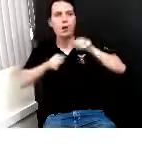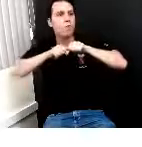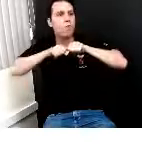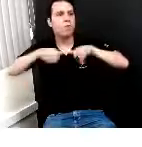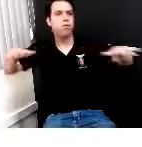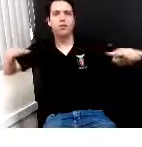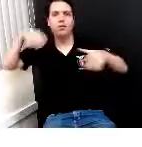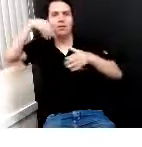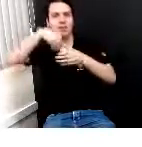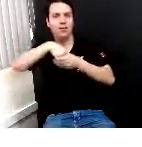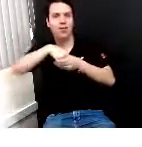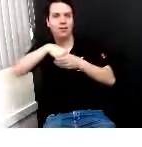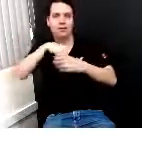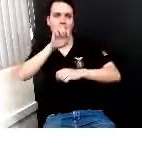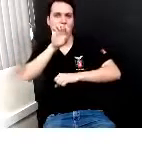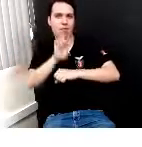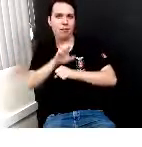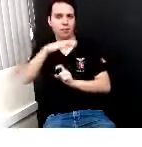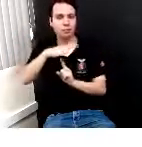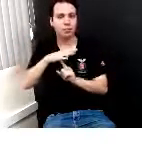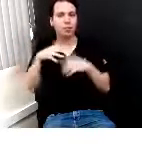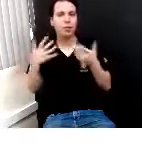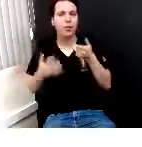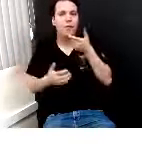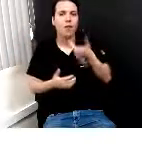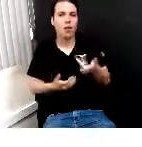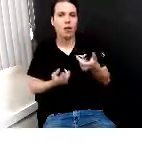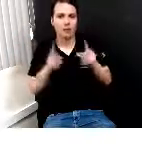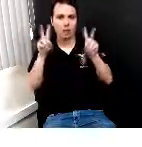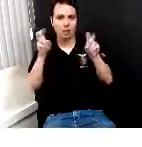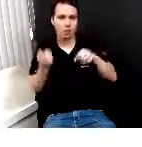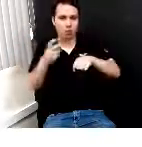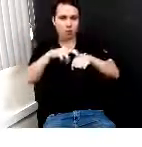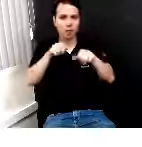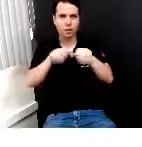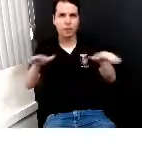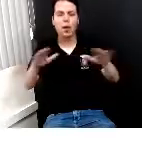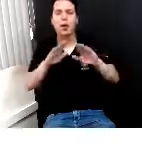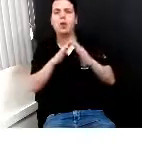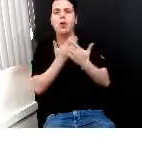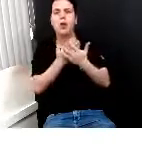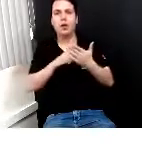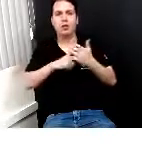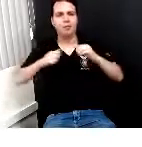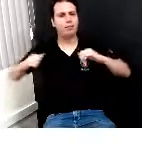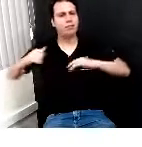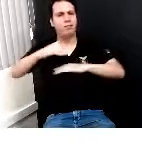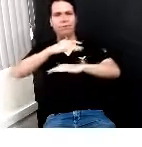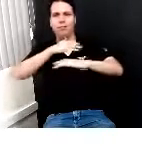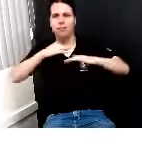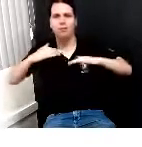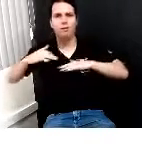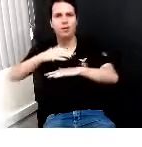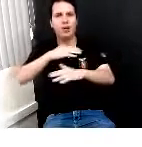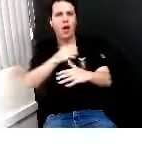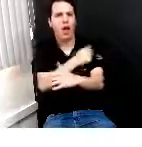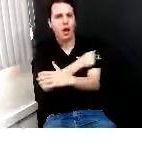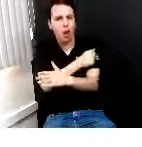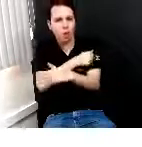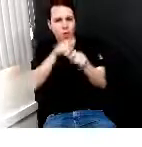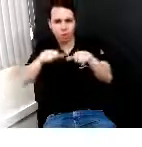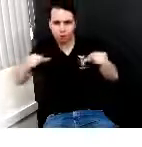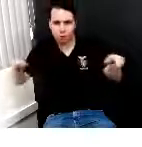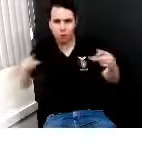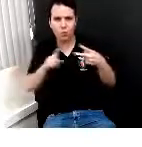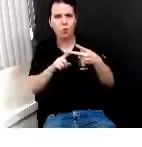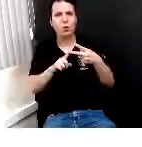do estado. Então, assim, quando se fala o coronavírus, então a escola, ela tem uma movimentação super alta de estudantes, servidores